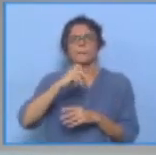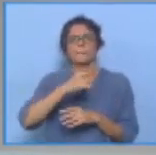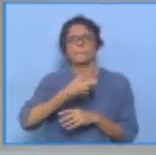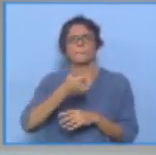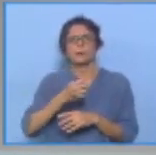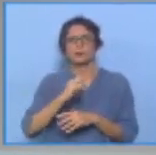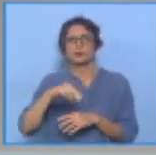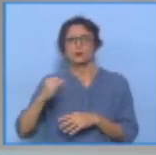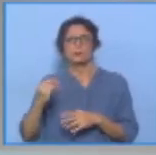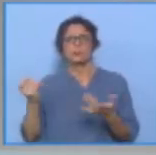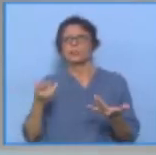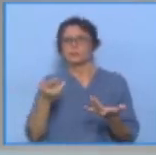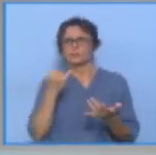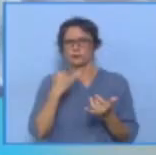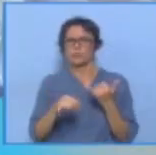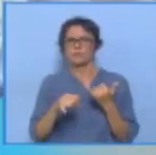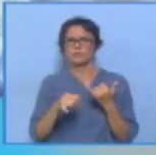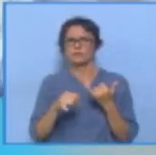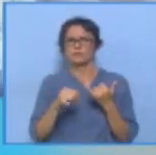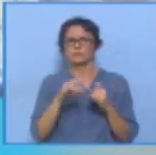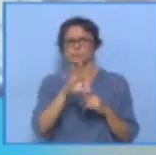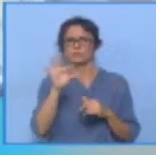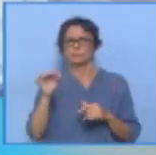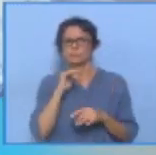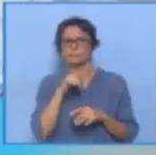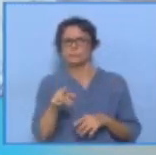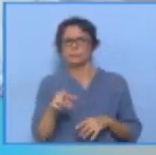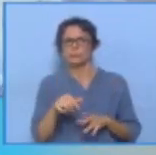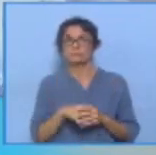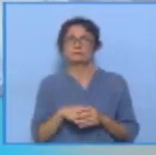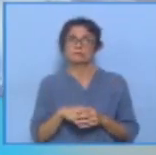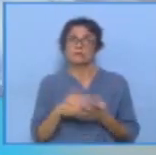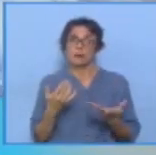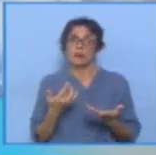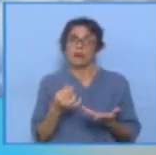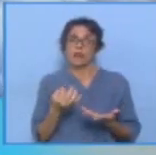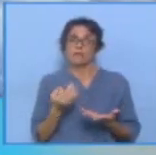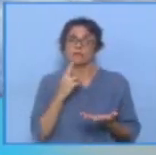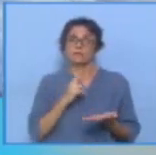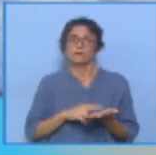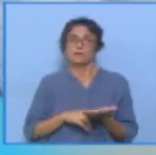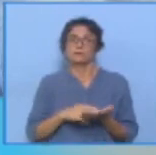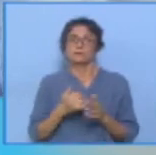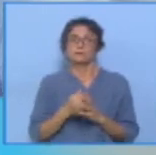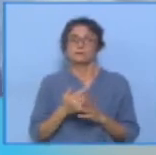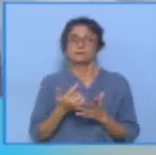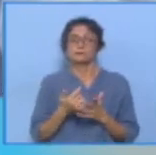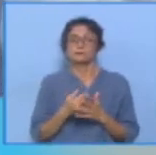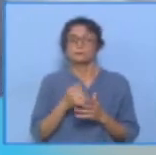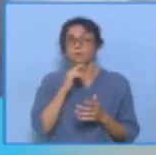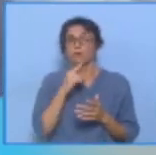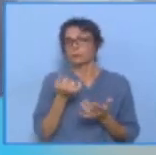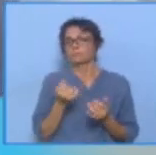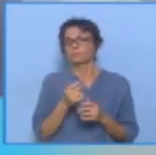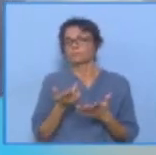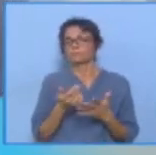questão da ordenação? Como em qualquer sínodo, há sempre riscos sérios de mediaticamente ficar reduzido a um ponto dos 500 que são tratados. Sim.